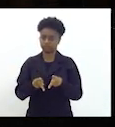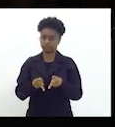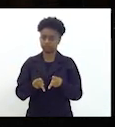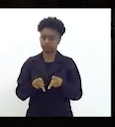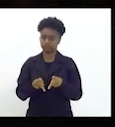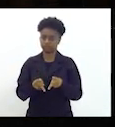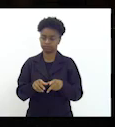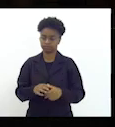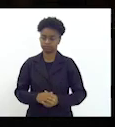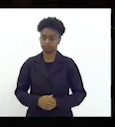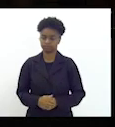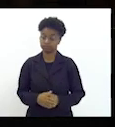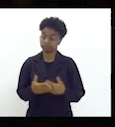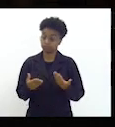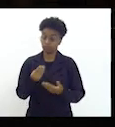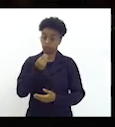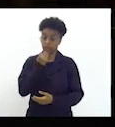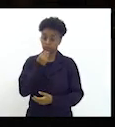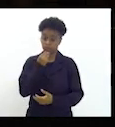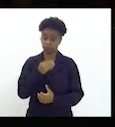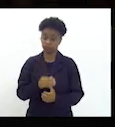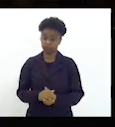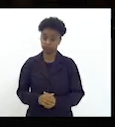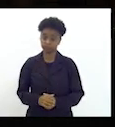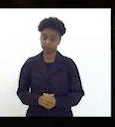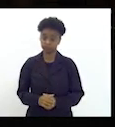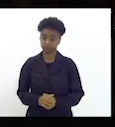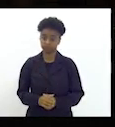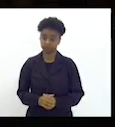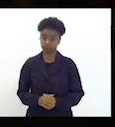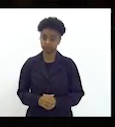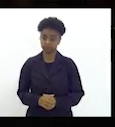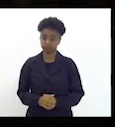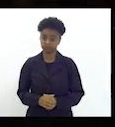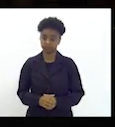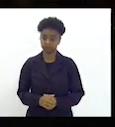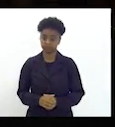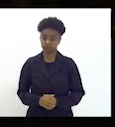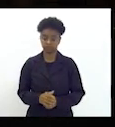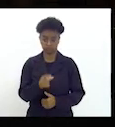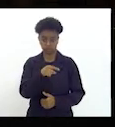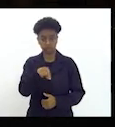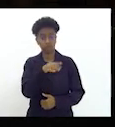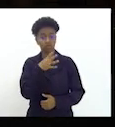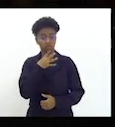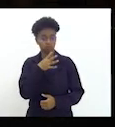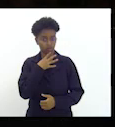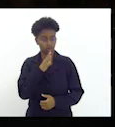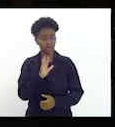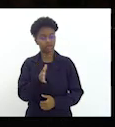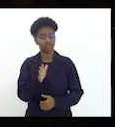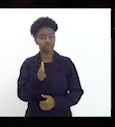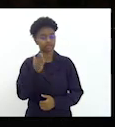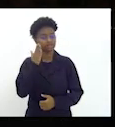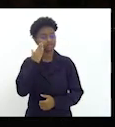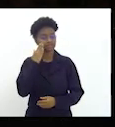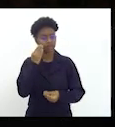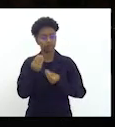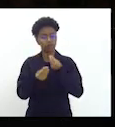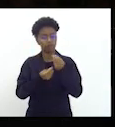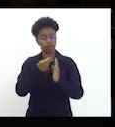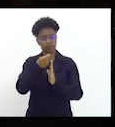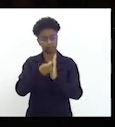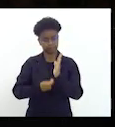E é claro que vossa excelência conhece os textos